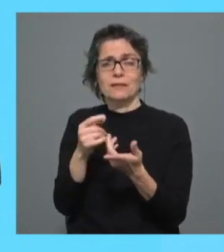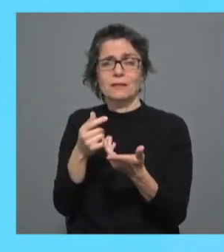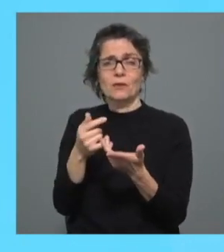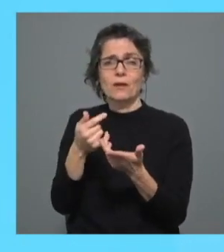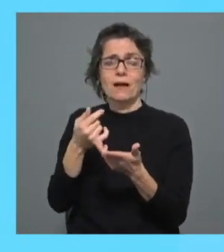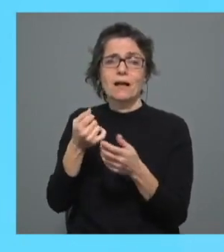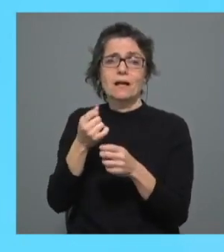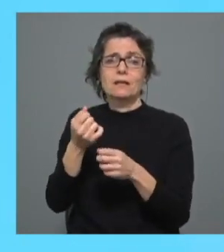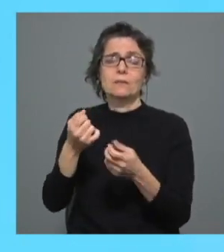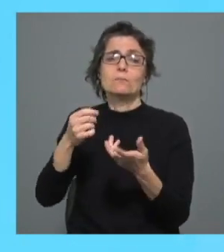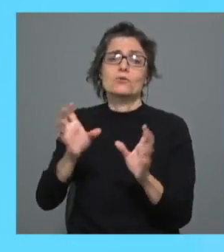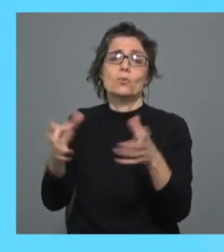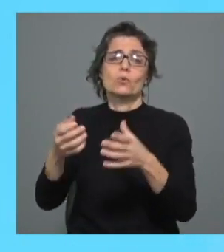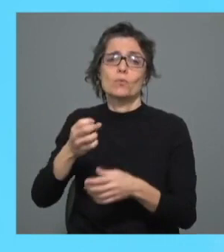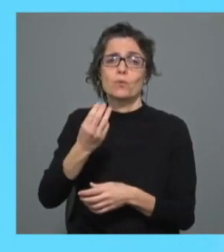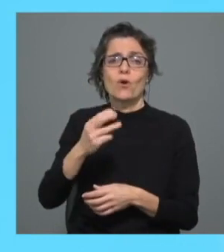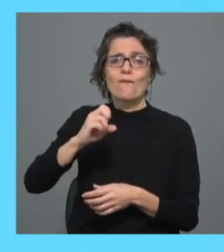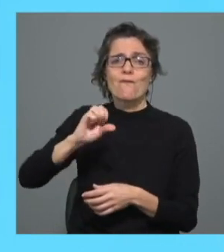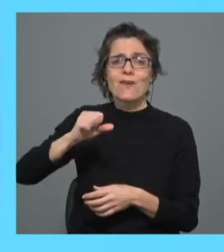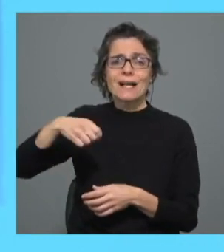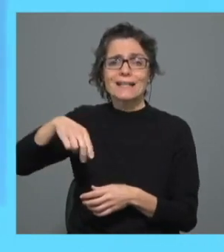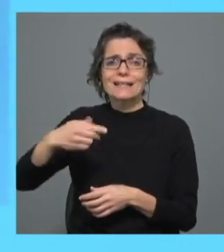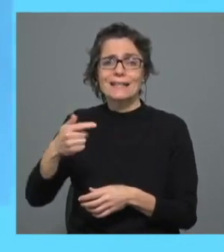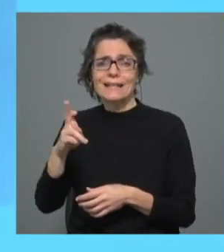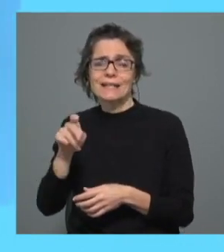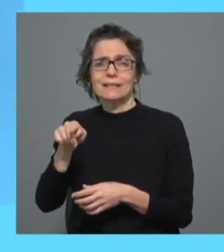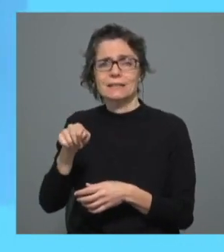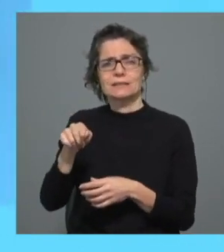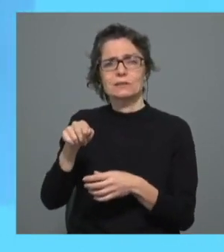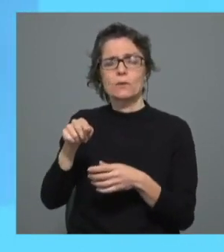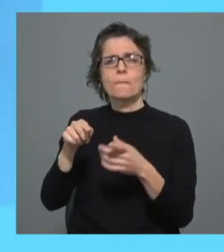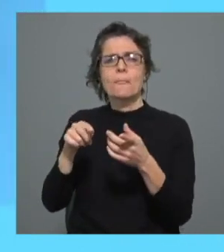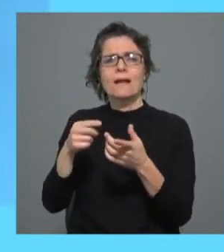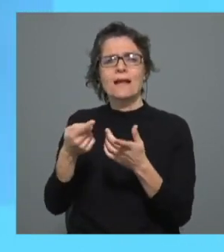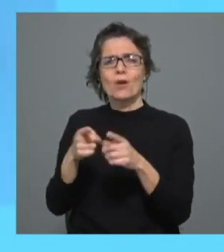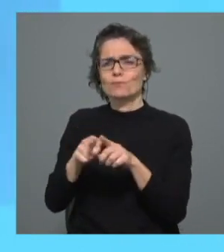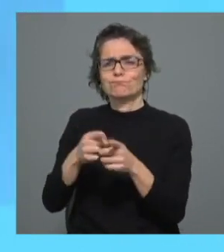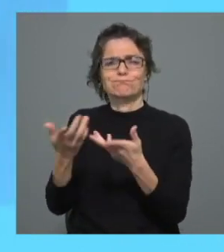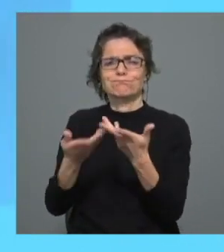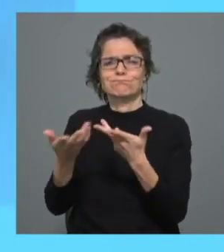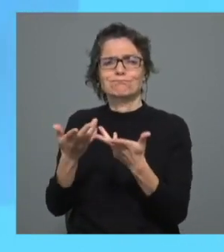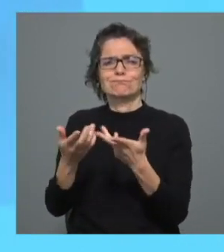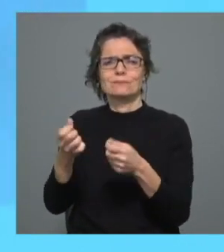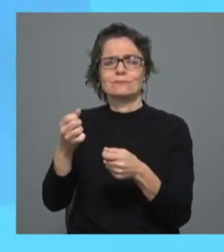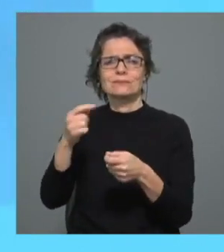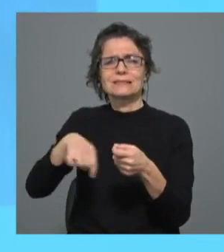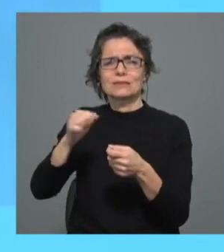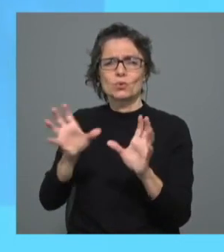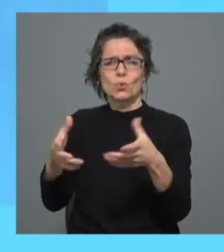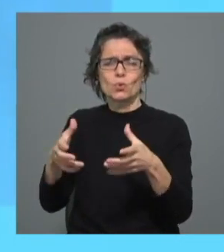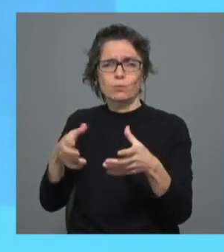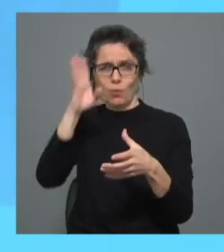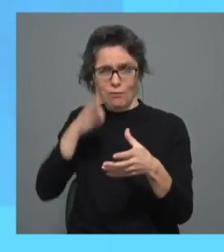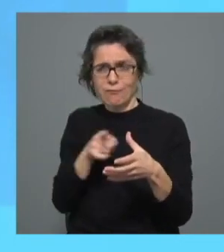como o Grupo Wagner, que não é um grupo mercenário, uma leitura muito curta, politicamente muito insuficiente, ler o Grupo Wagner como um grupo mercenário,